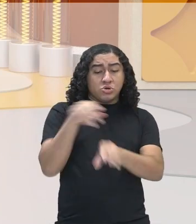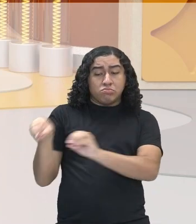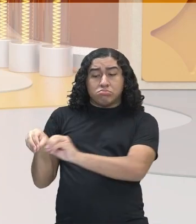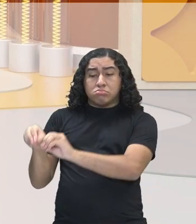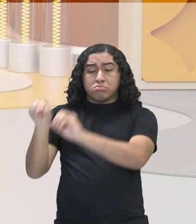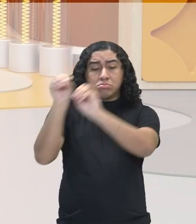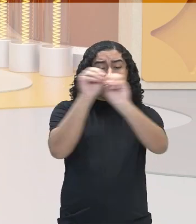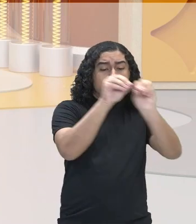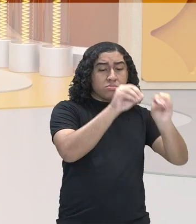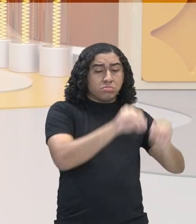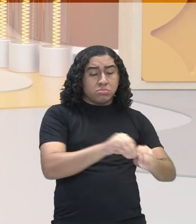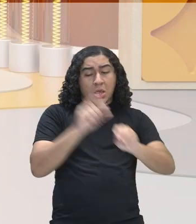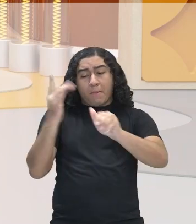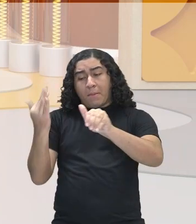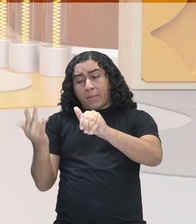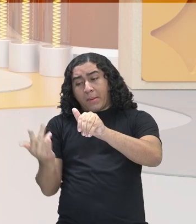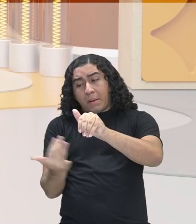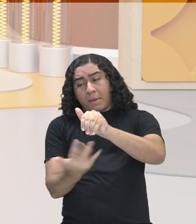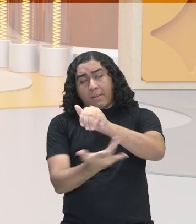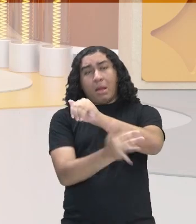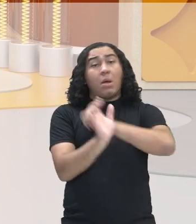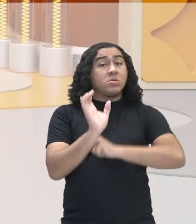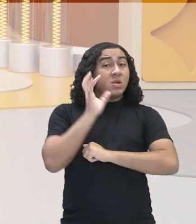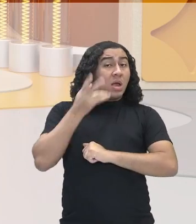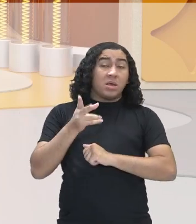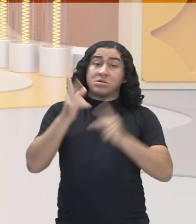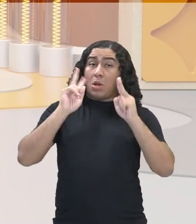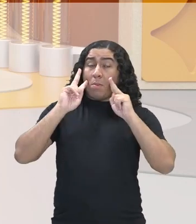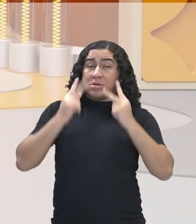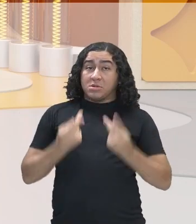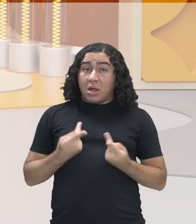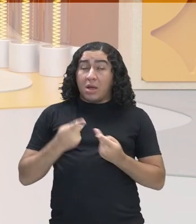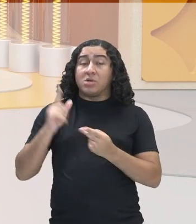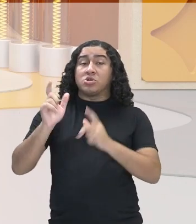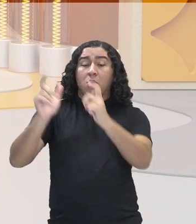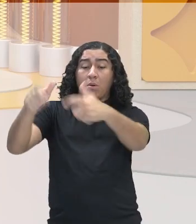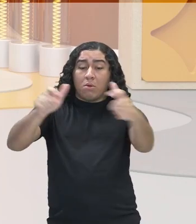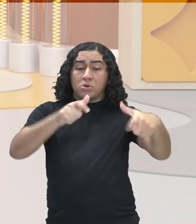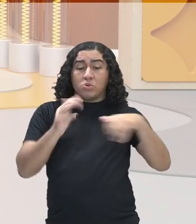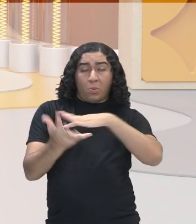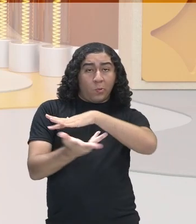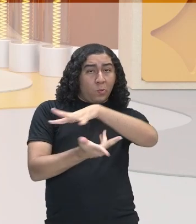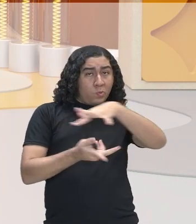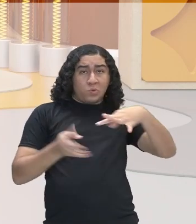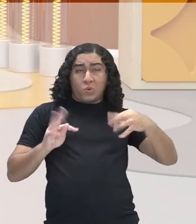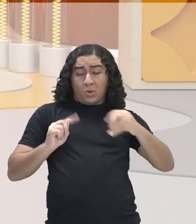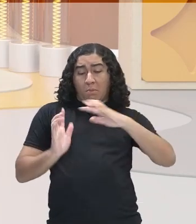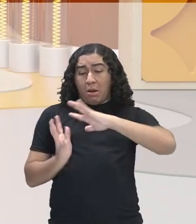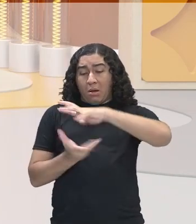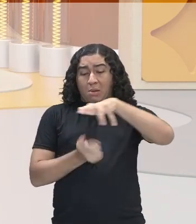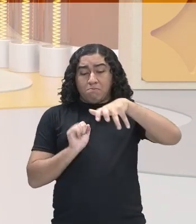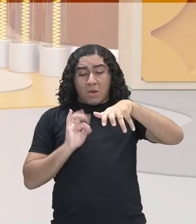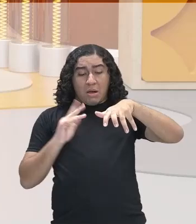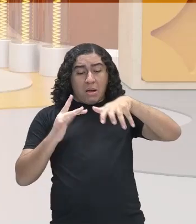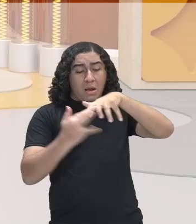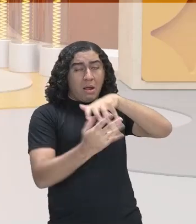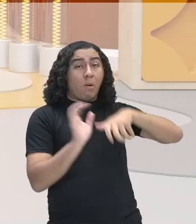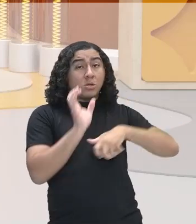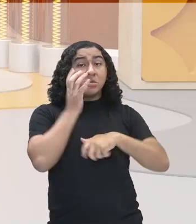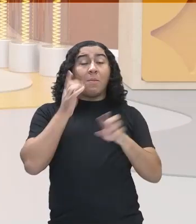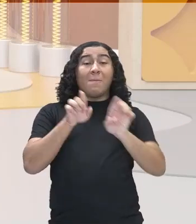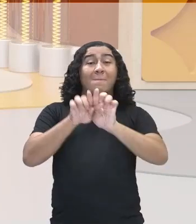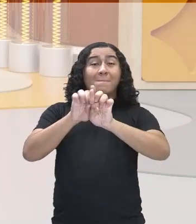A história da humanidade aconteceu dessa forma, a distribuição das pessoas pelo mundo aconteceu dessa forma. Só que as